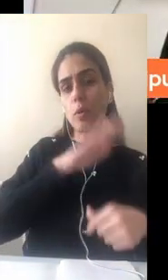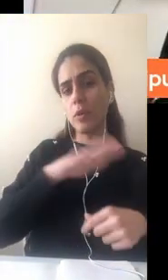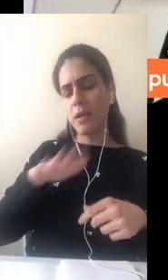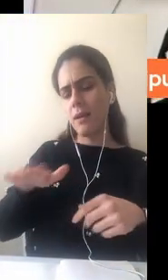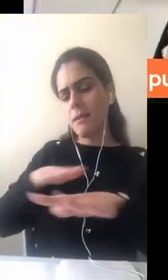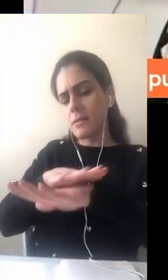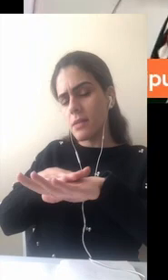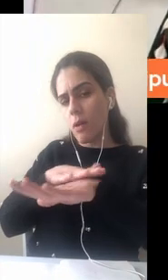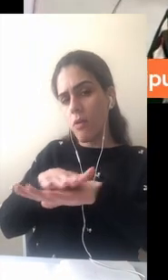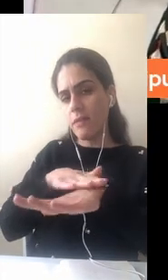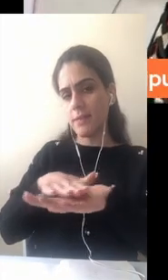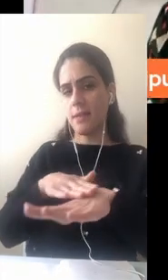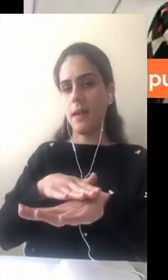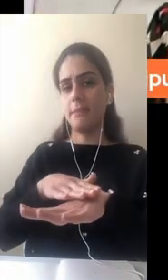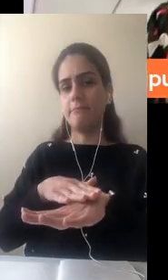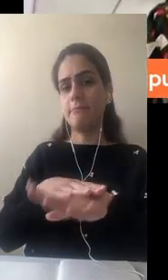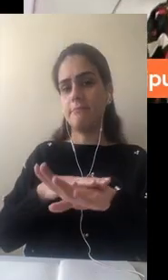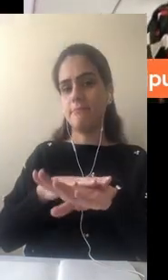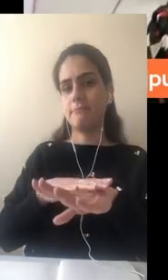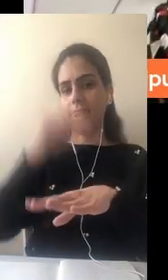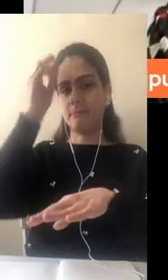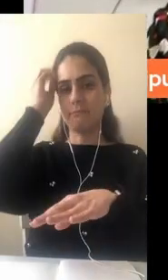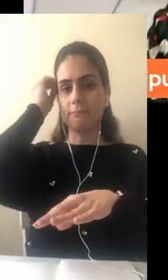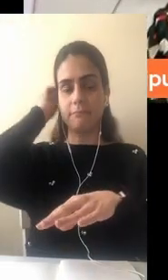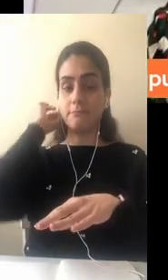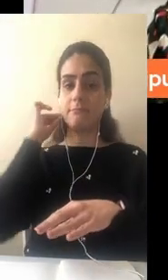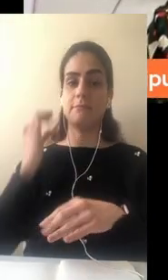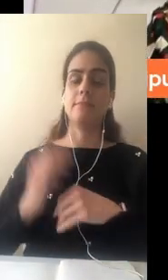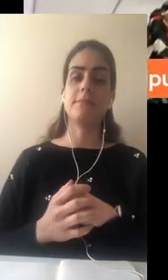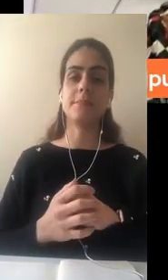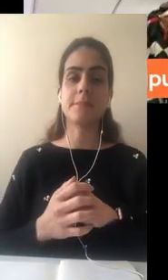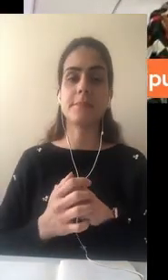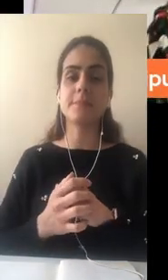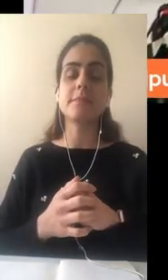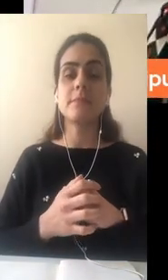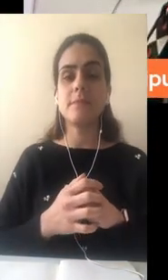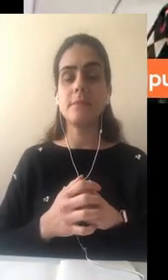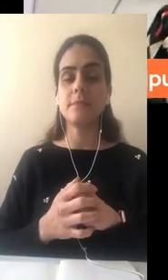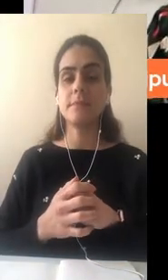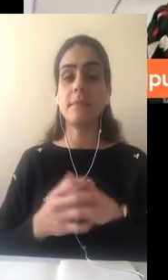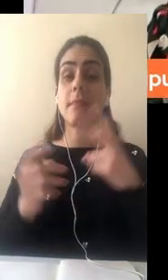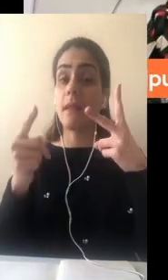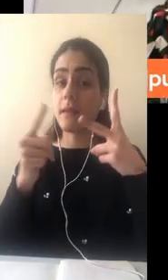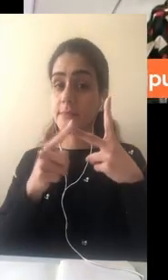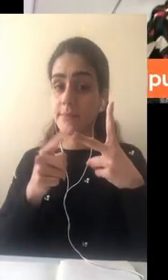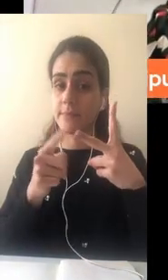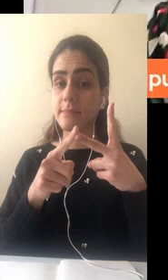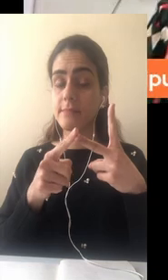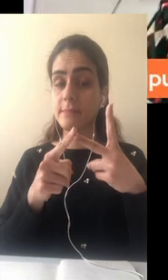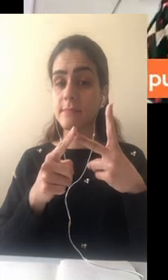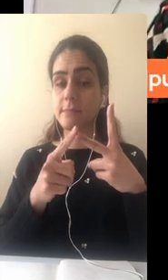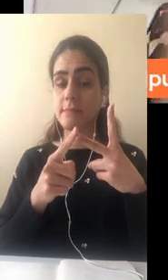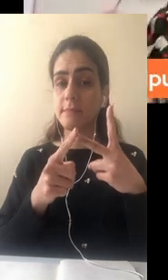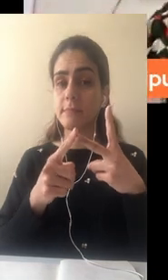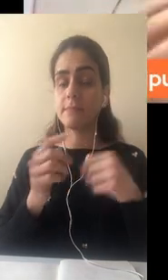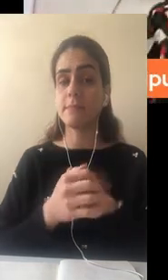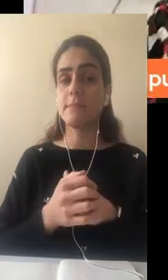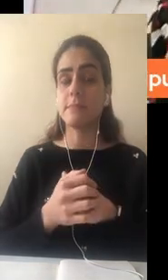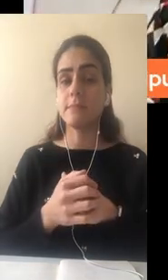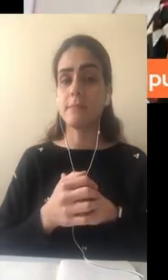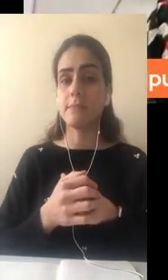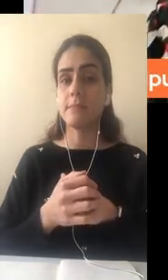com essa criança, né, didaticamente, que isso é uma das dúvidas dos pais, é a maior dificuldade. E, na